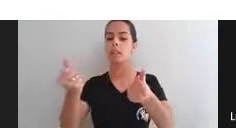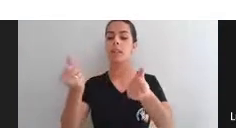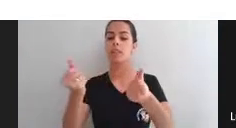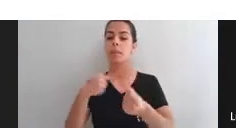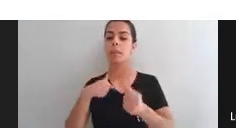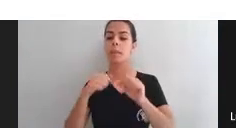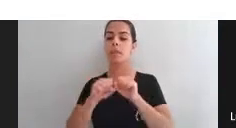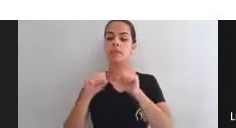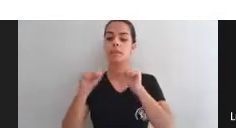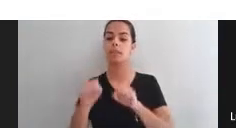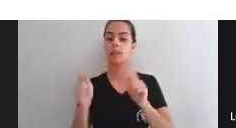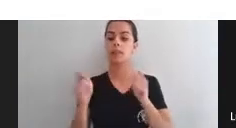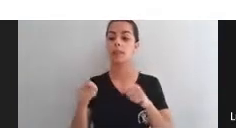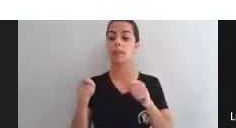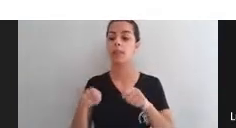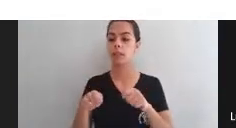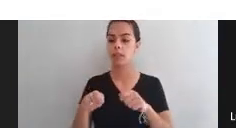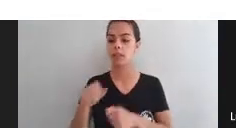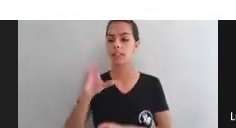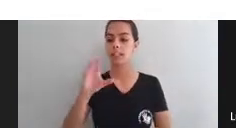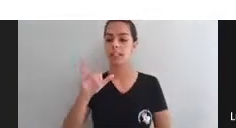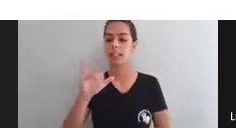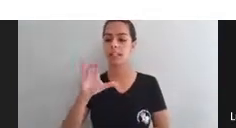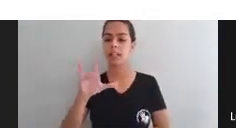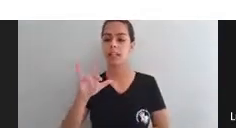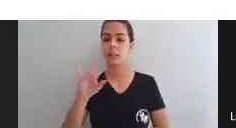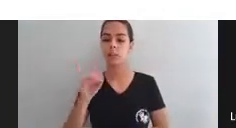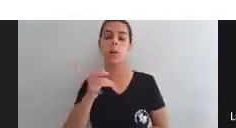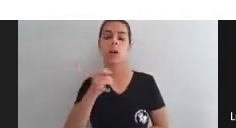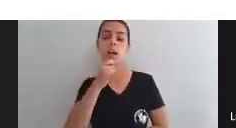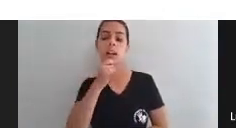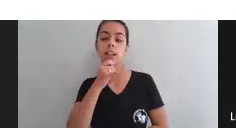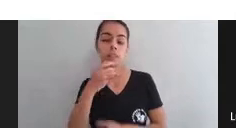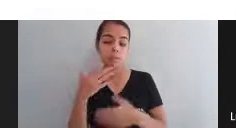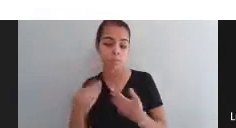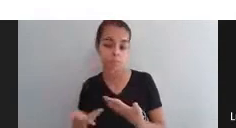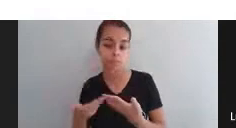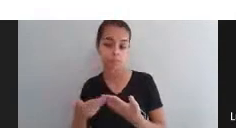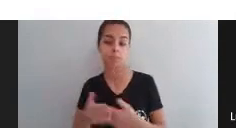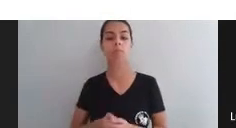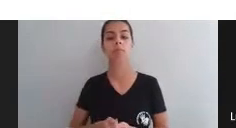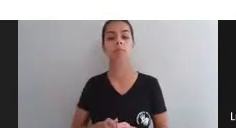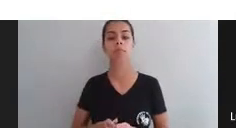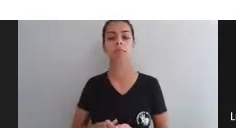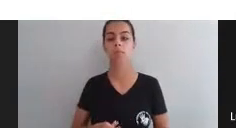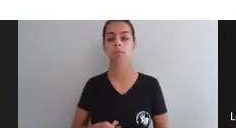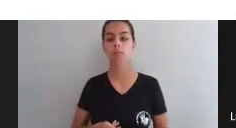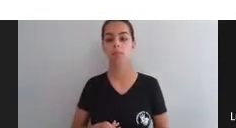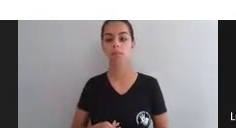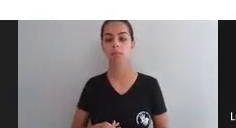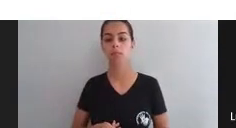sistema pode ter? Meu sistema cíclico, no caso. E aqui que a gente entra